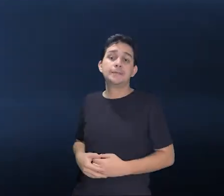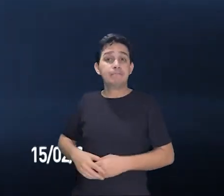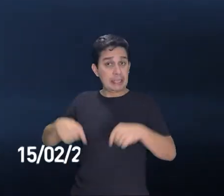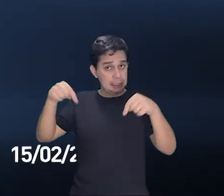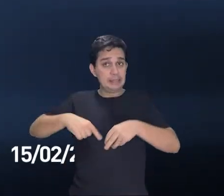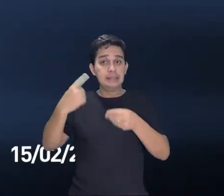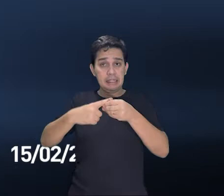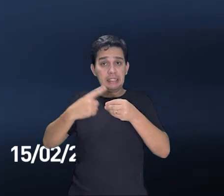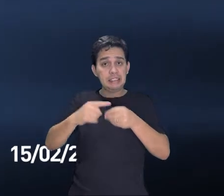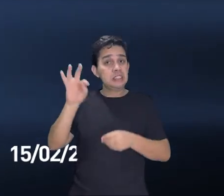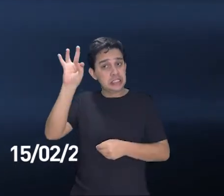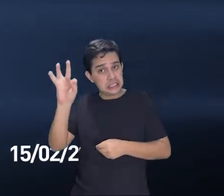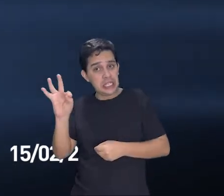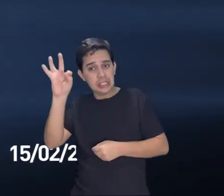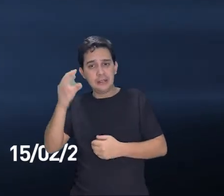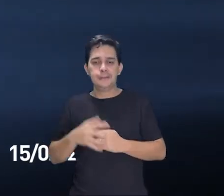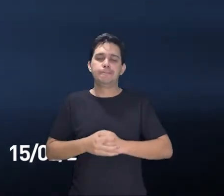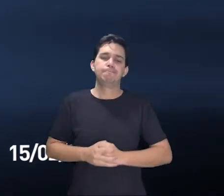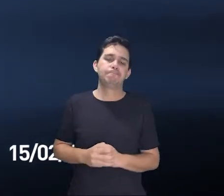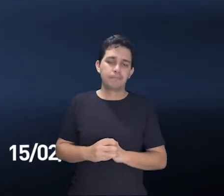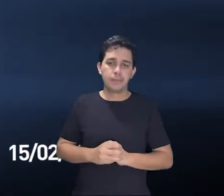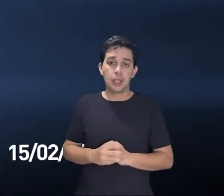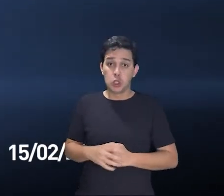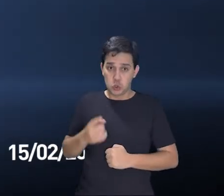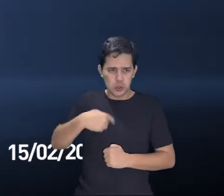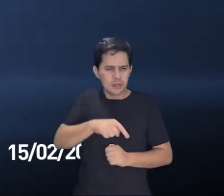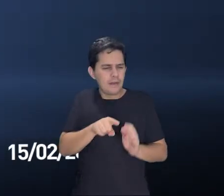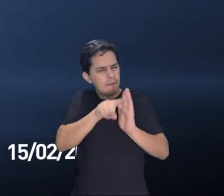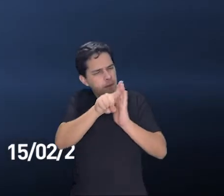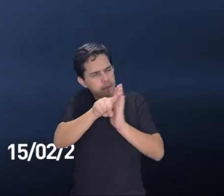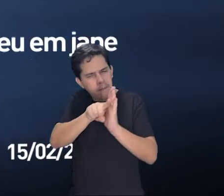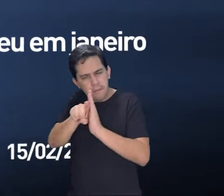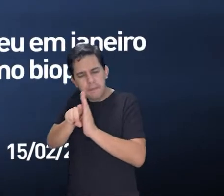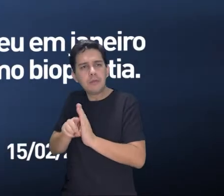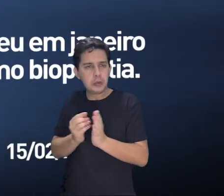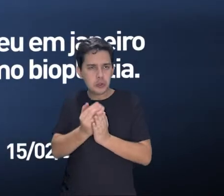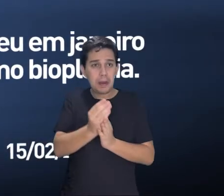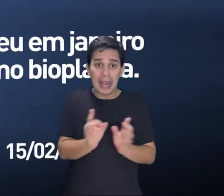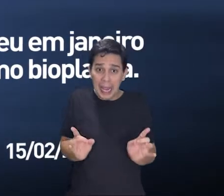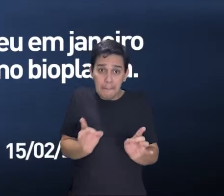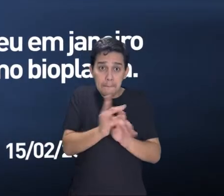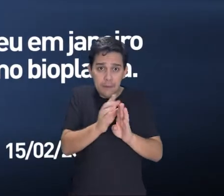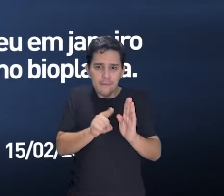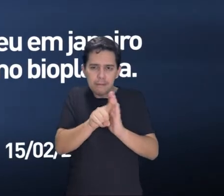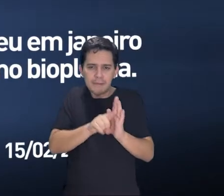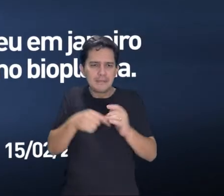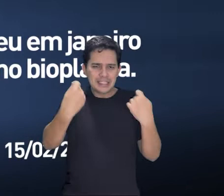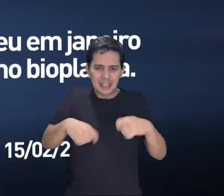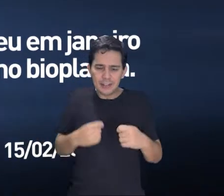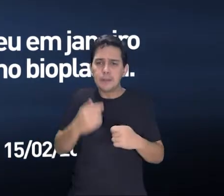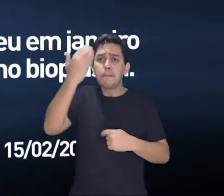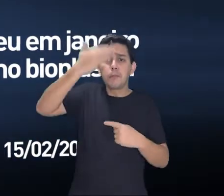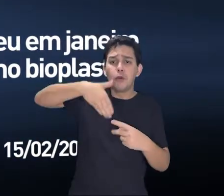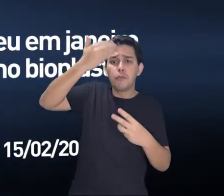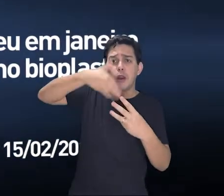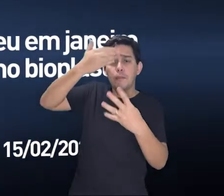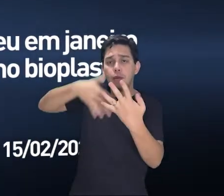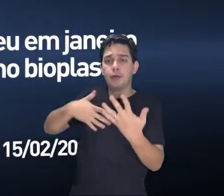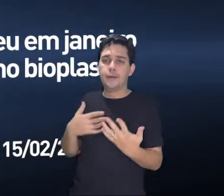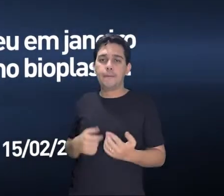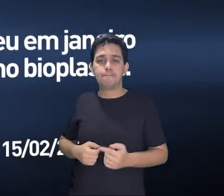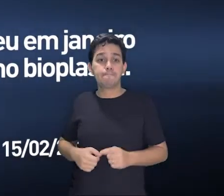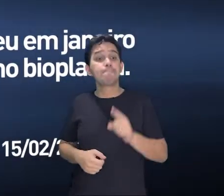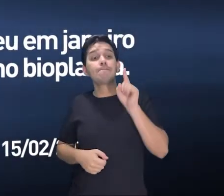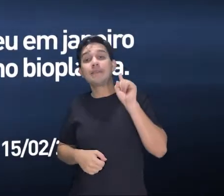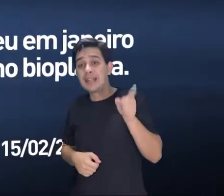Para fechar as investigações, a gente precisava desse mandado de busca e realmente eles foram bastante frutíferos na residência da Tatiana, onde ela tinha um salão e